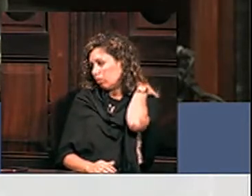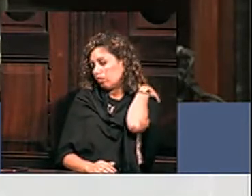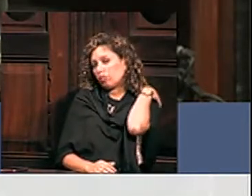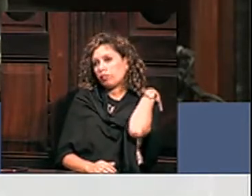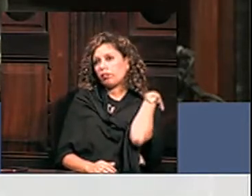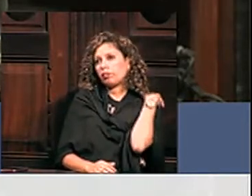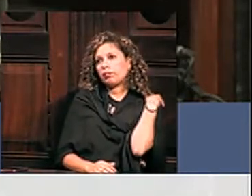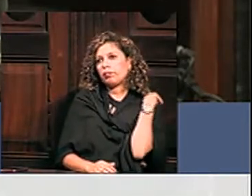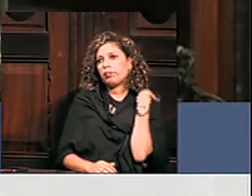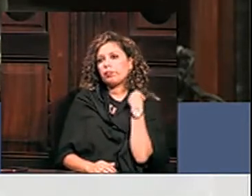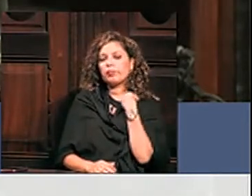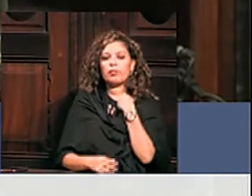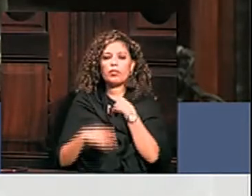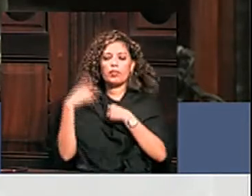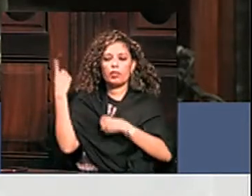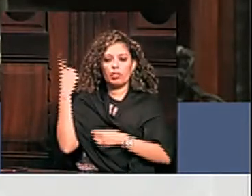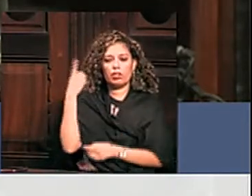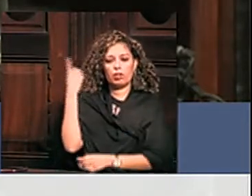Deputado Paulo,